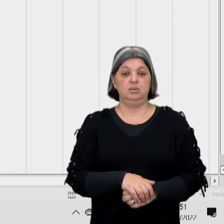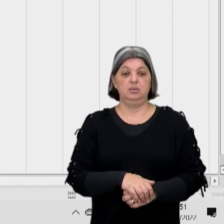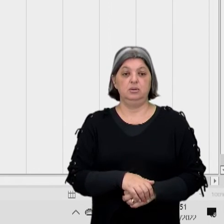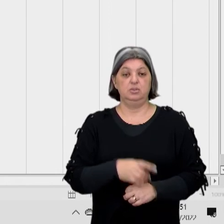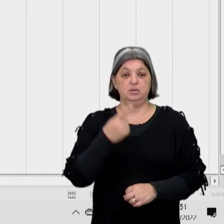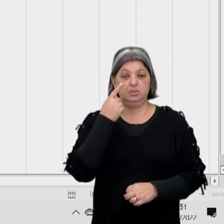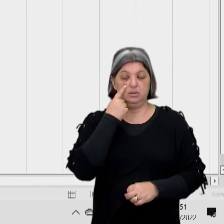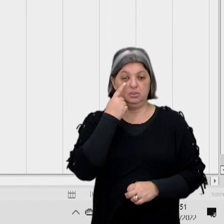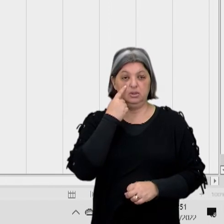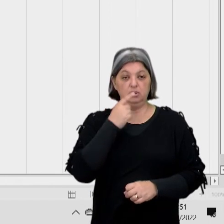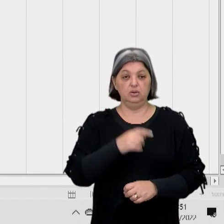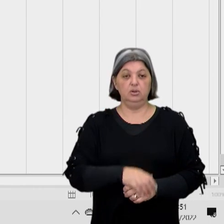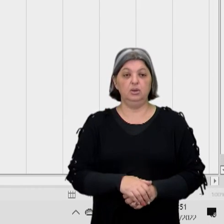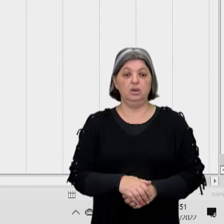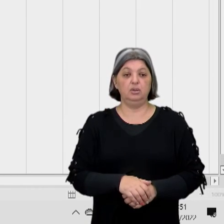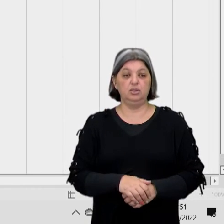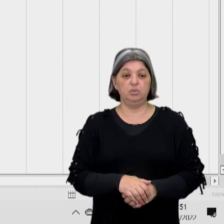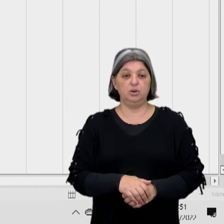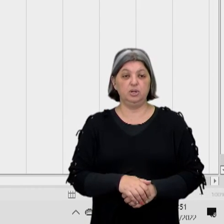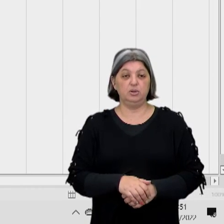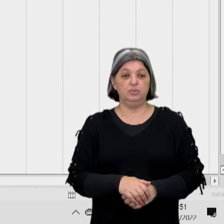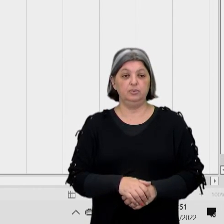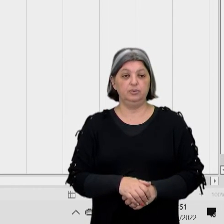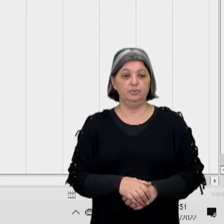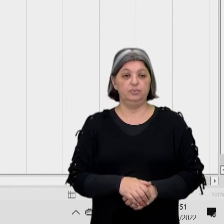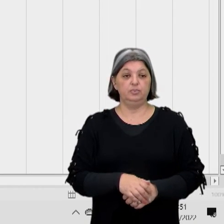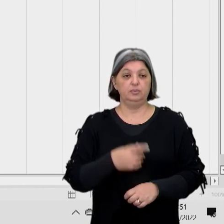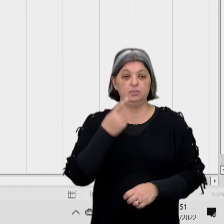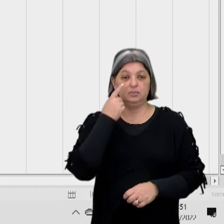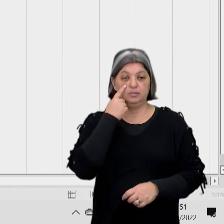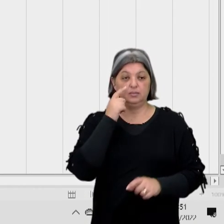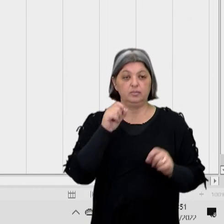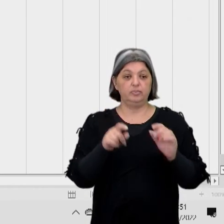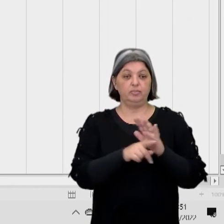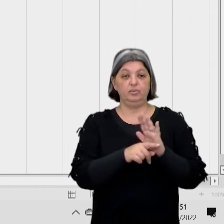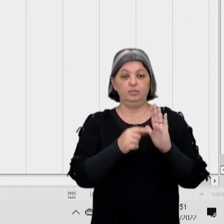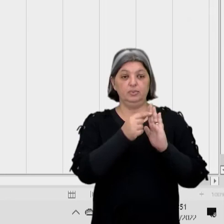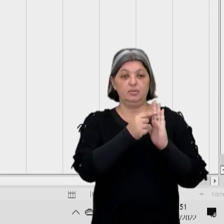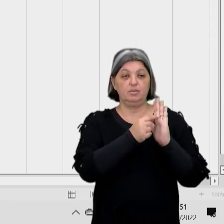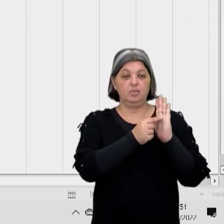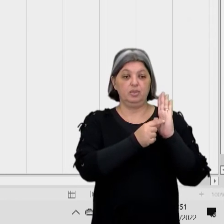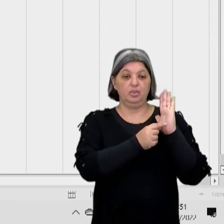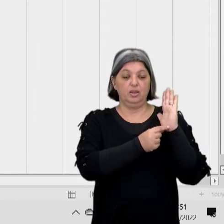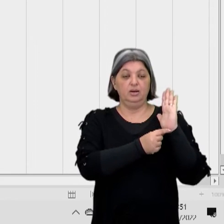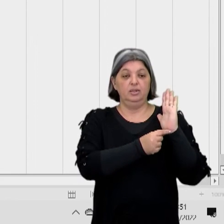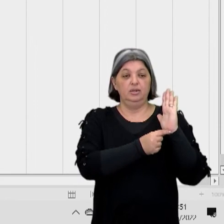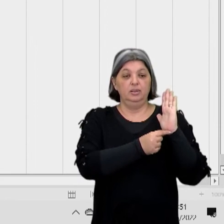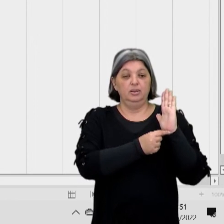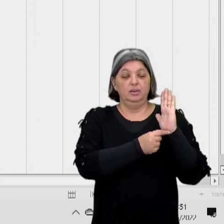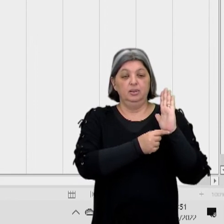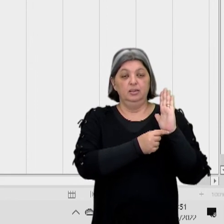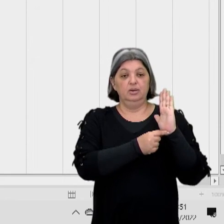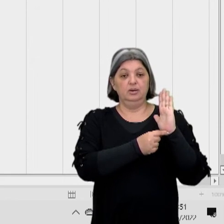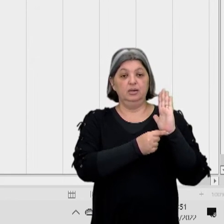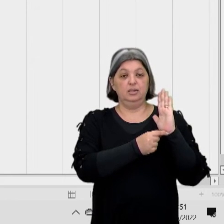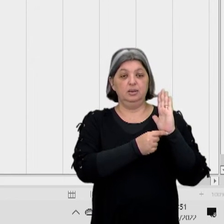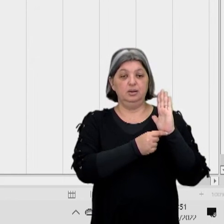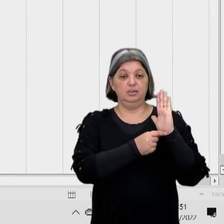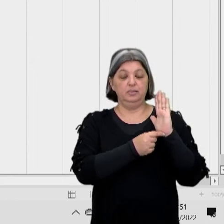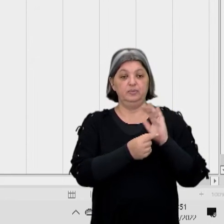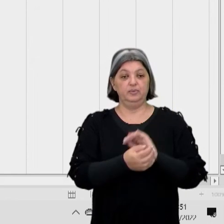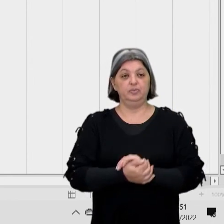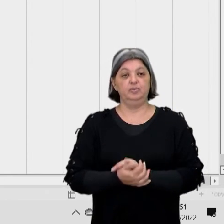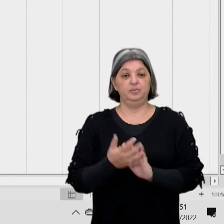o parênteses. Abriu que ele vai dizer, ó, seleciona as células que você quer somar. Aí você vai selecionar, agora sim,